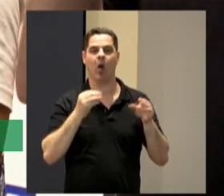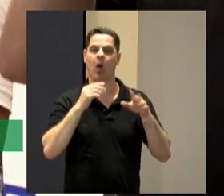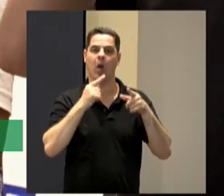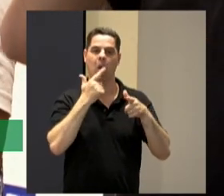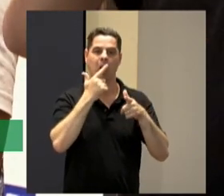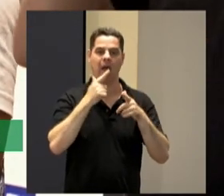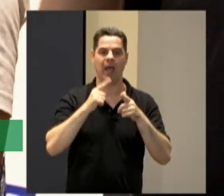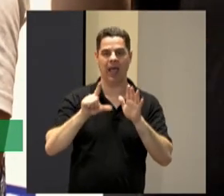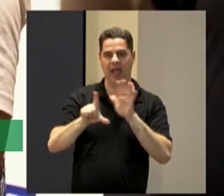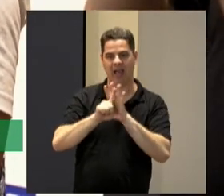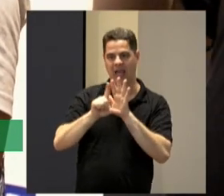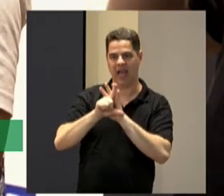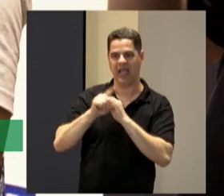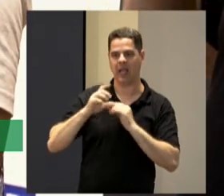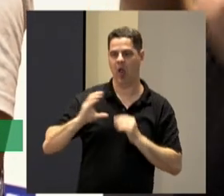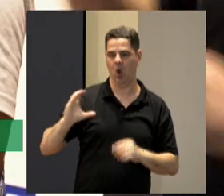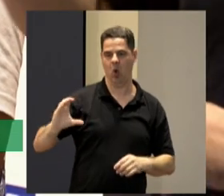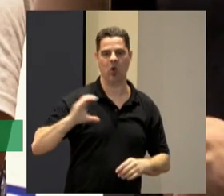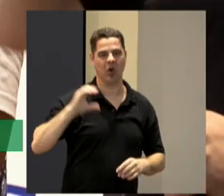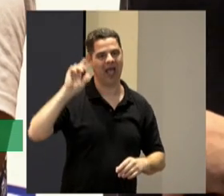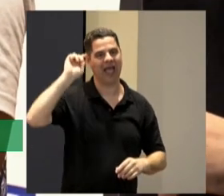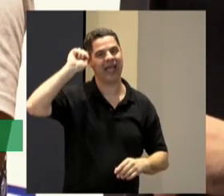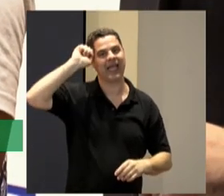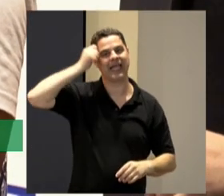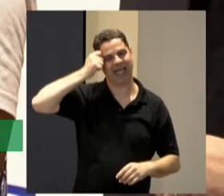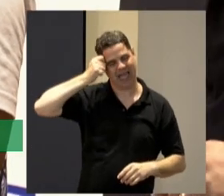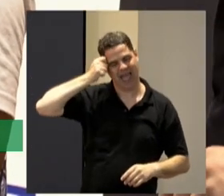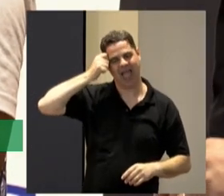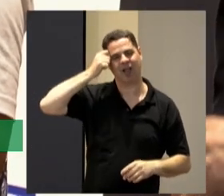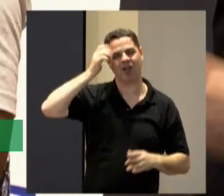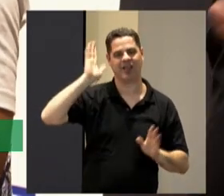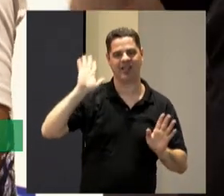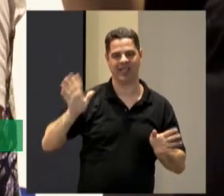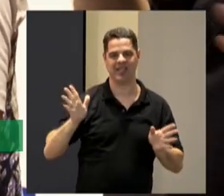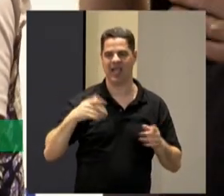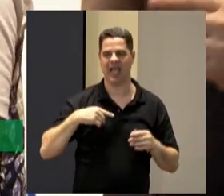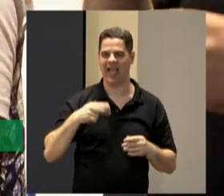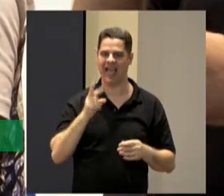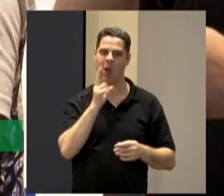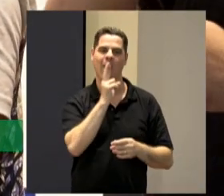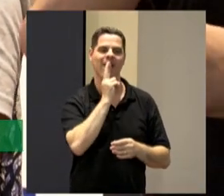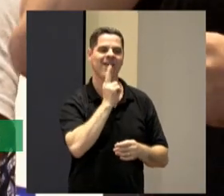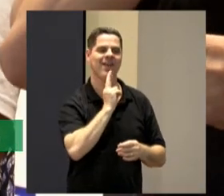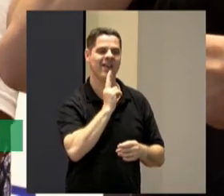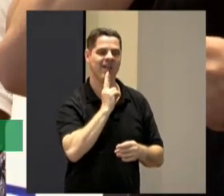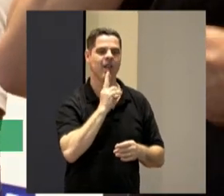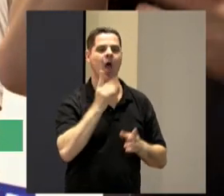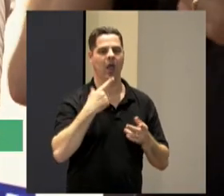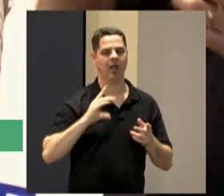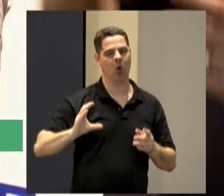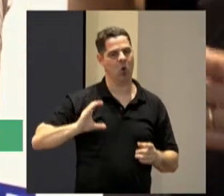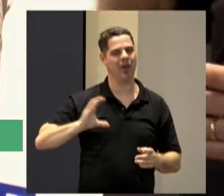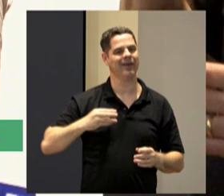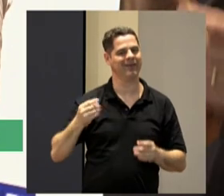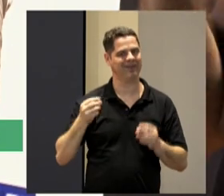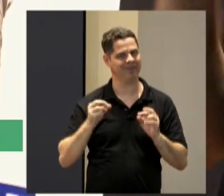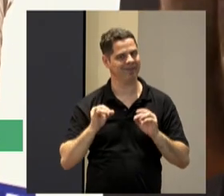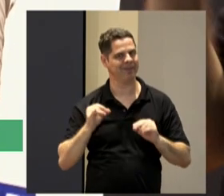política, uma coordenadora negra. E sabemos que o fato da Sônia estar nessa coordenação faz muita